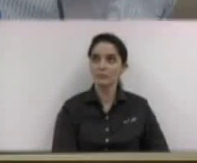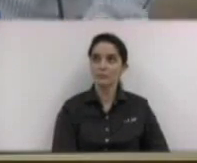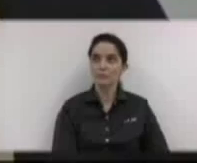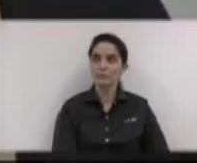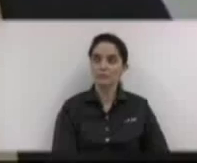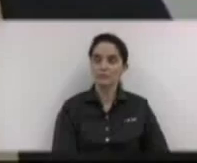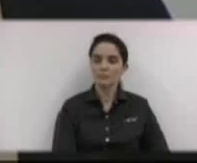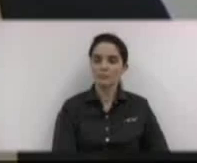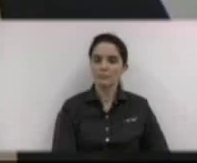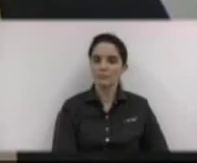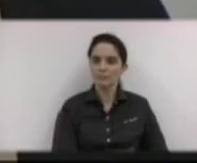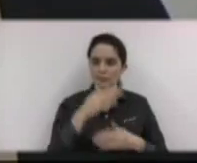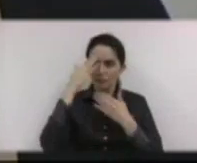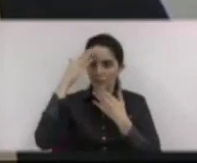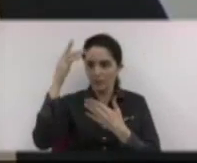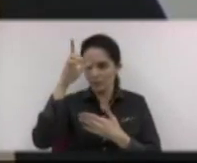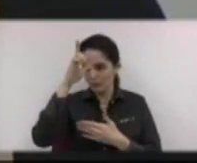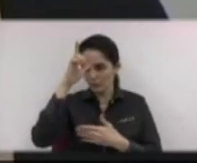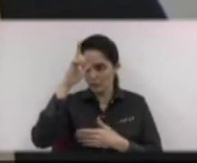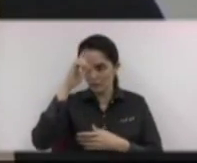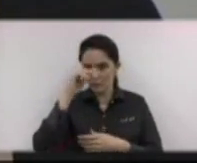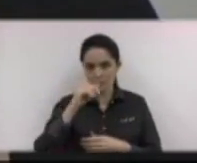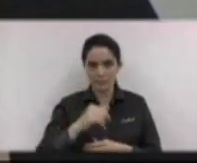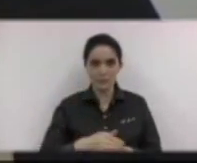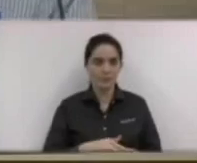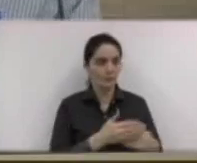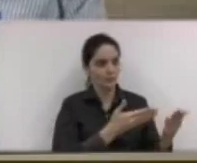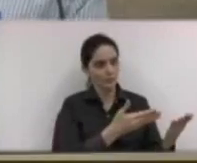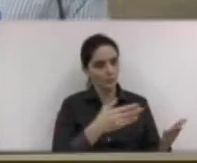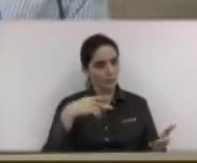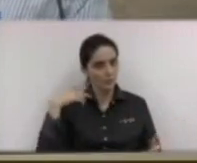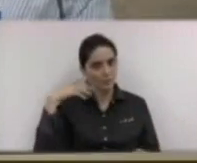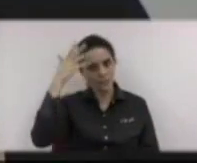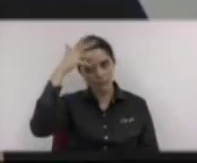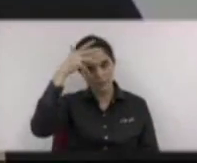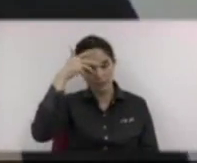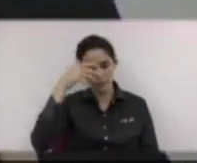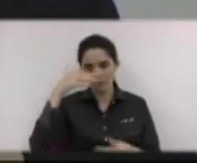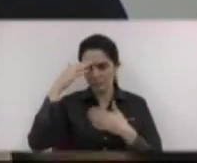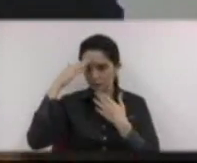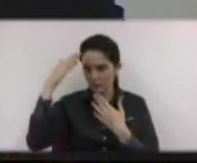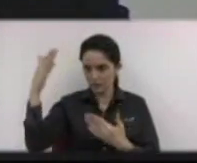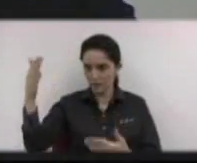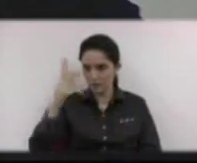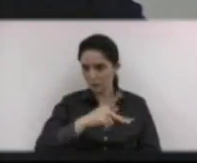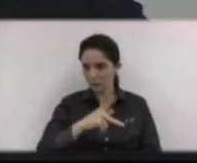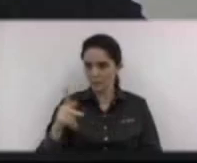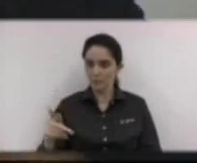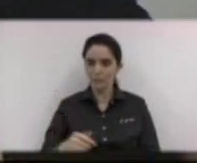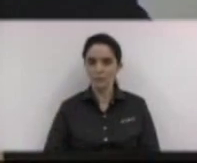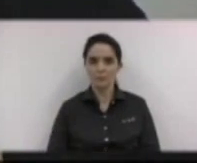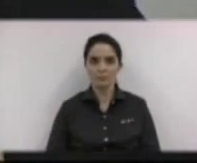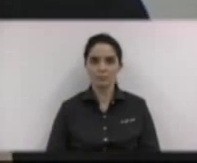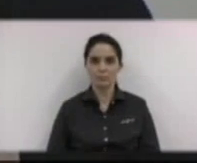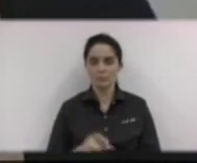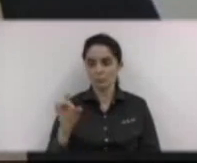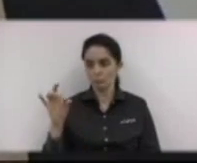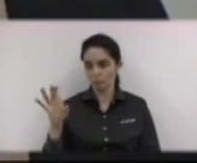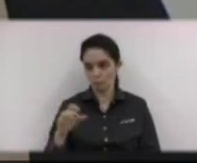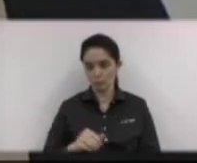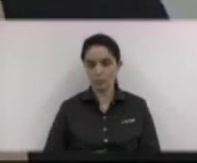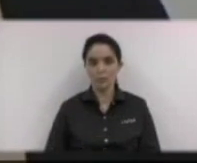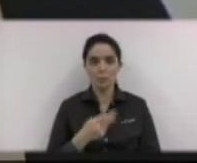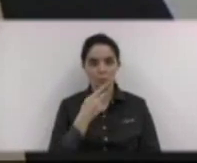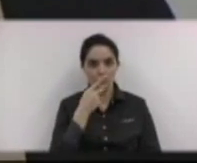Muito bem, obrigado, vereador Lemão. Agora uma questão de ordem da nobre vereadora Érica Tanque. Muito obrigado, senhor presidente. Na verdade, só para